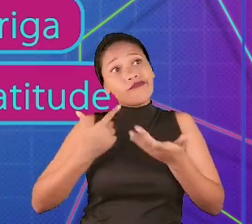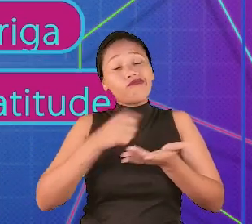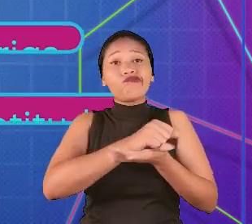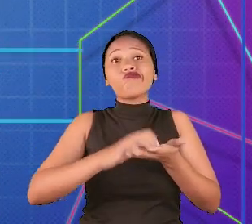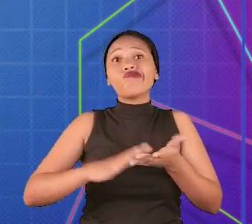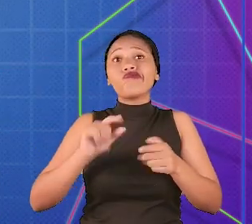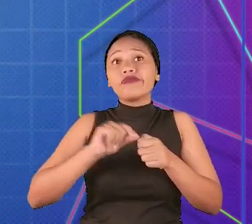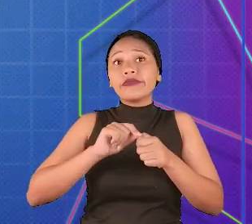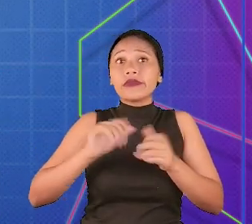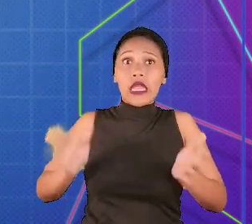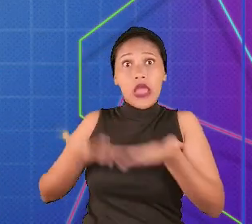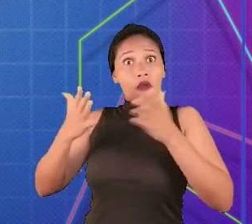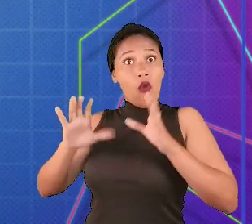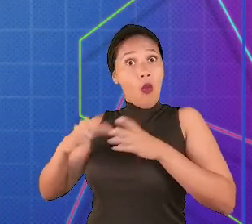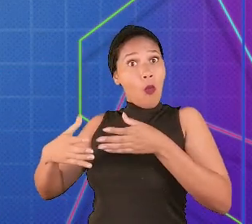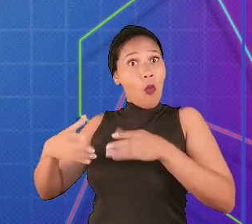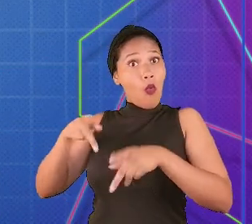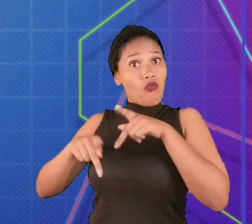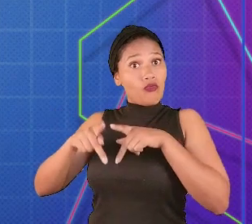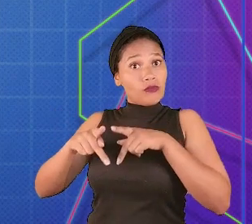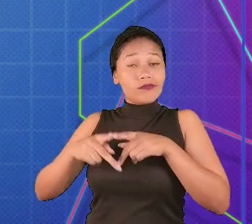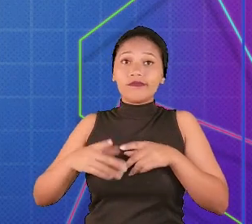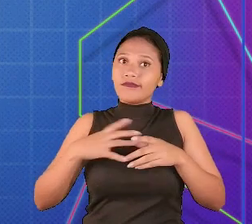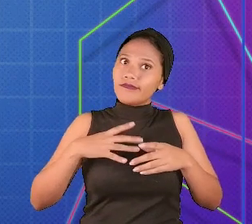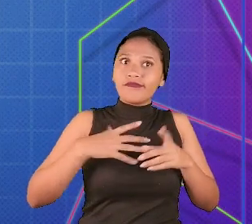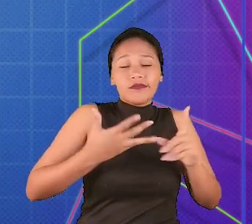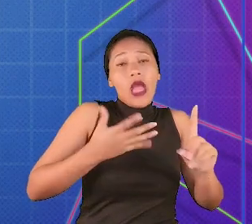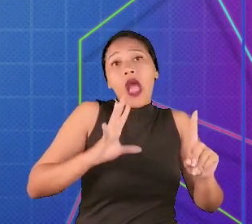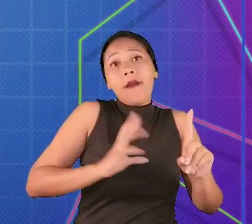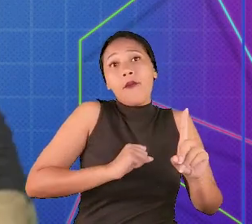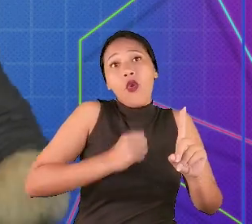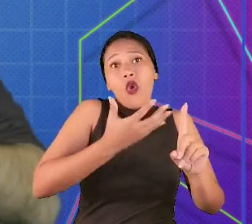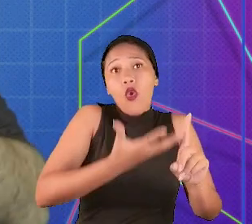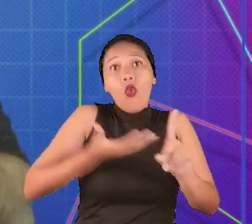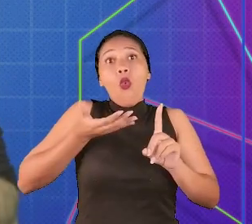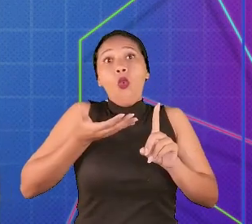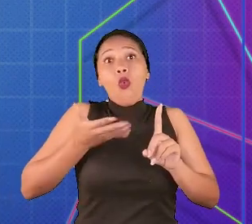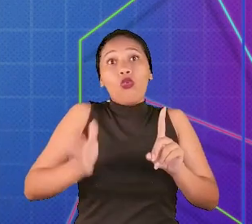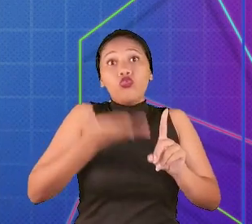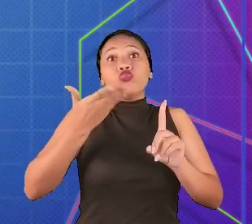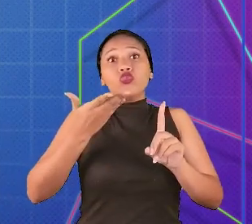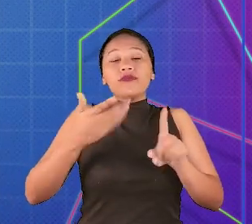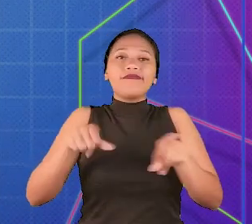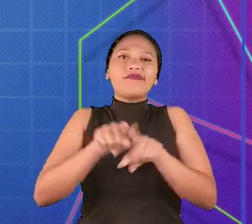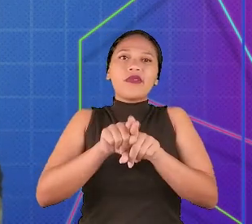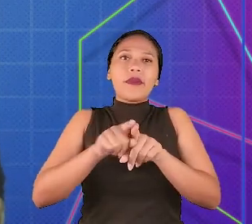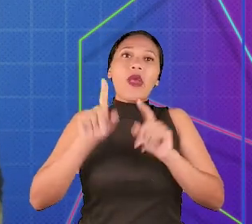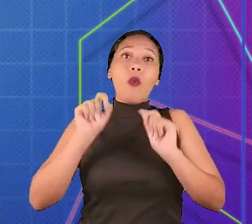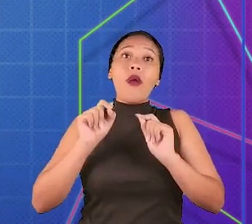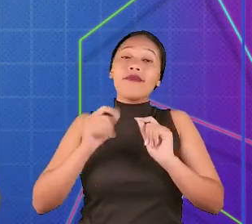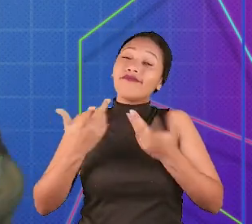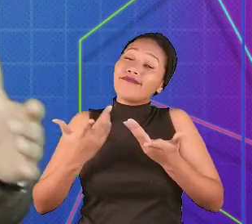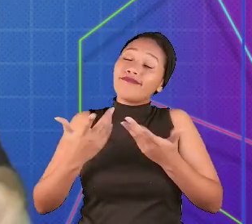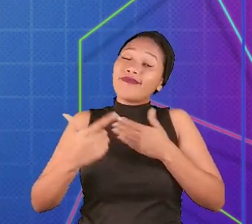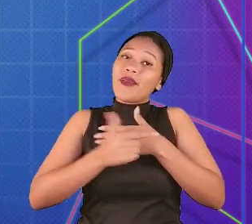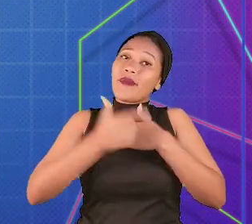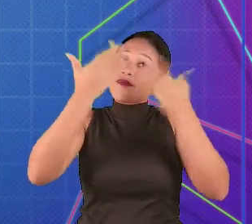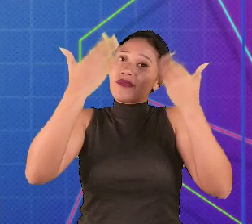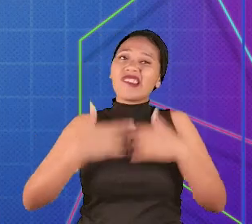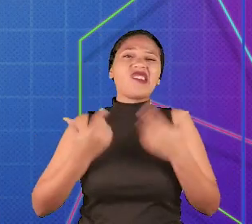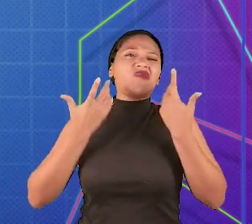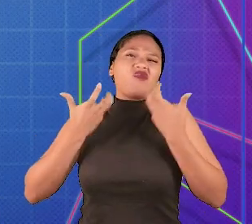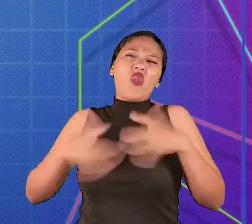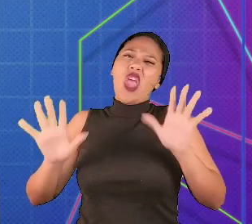tarefa, por exemplo, salvar seu povo, resgatar quem ama. Passo 3. Recusa do chamado. Meu personagem